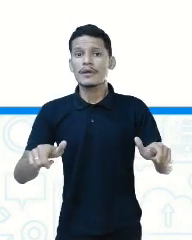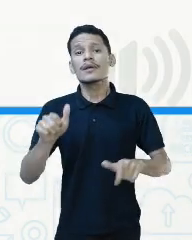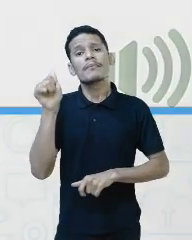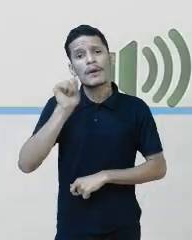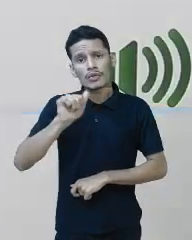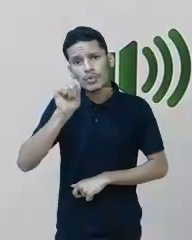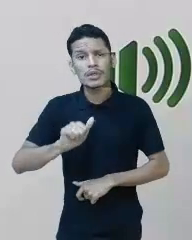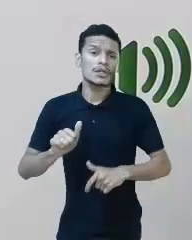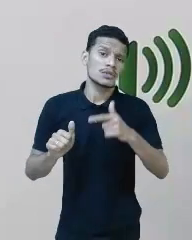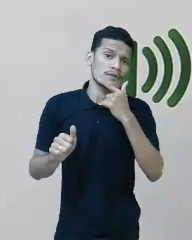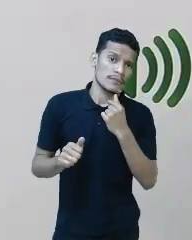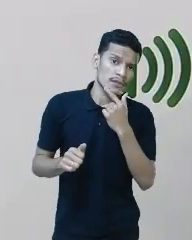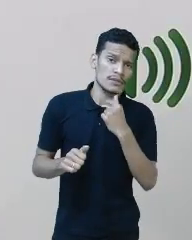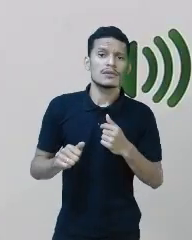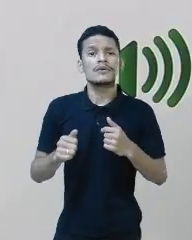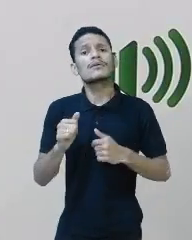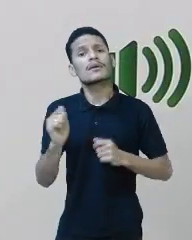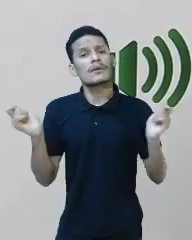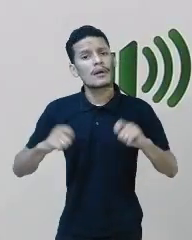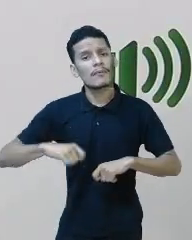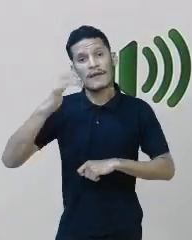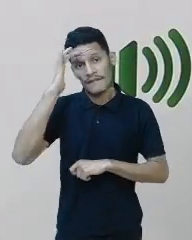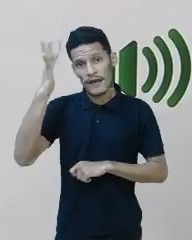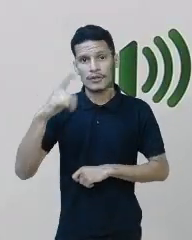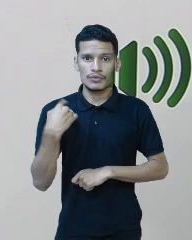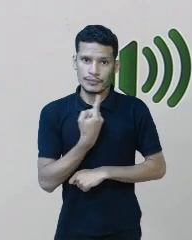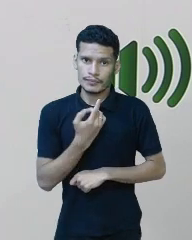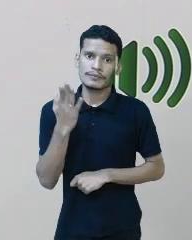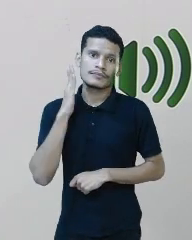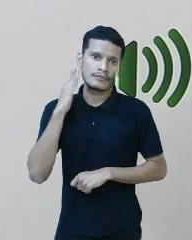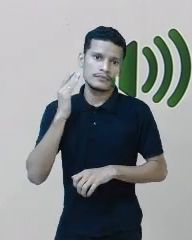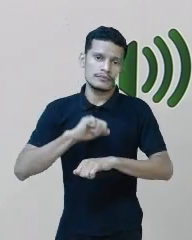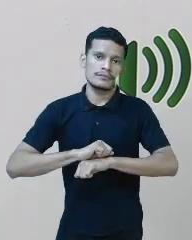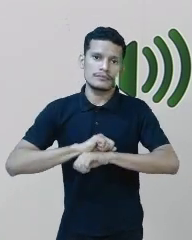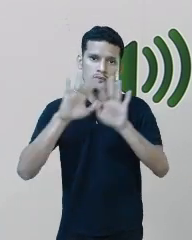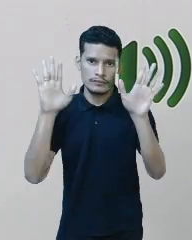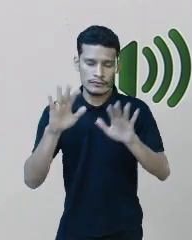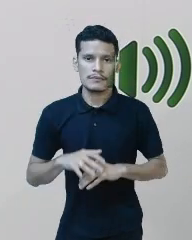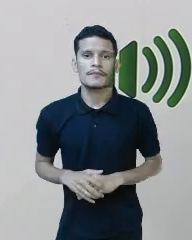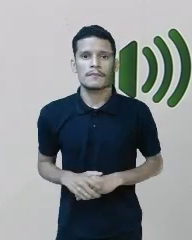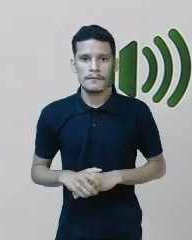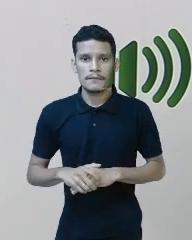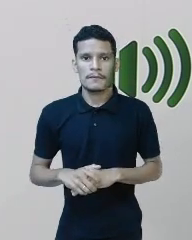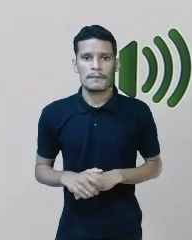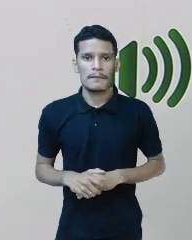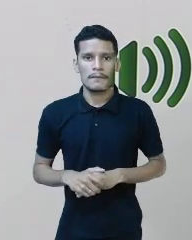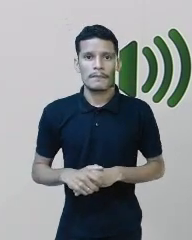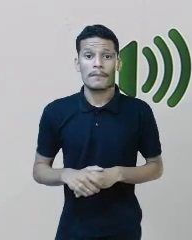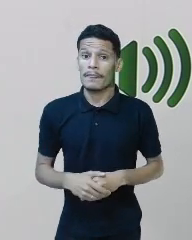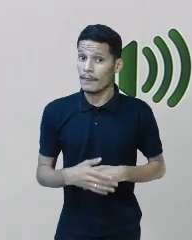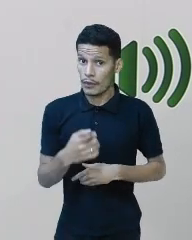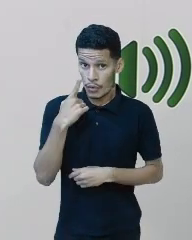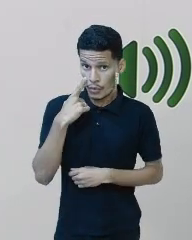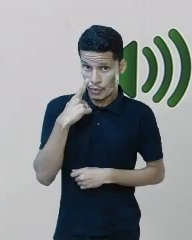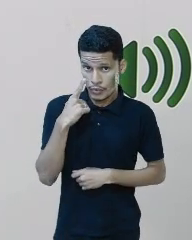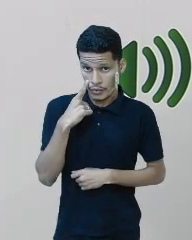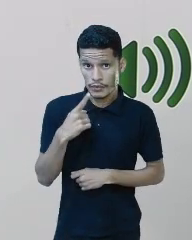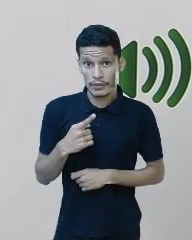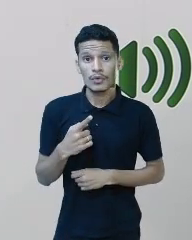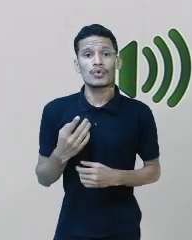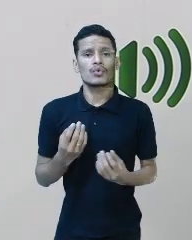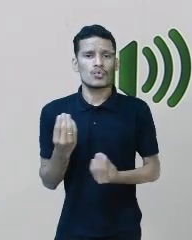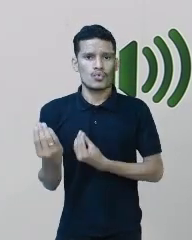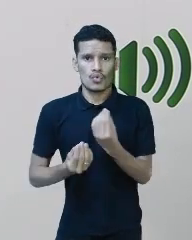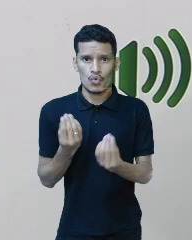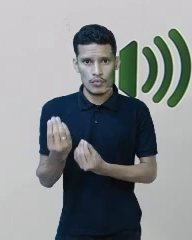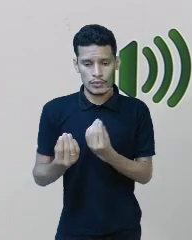singular e plural já são coisas mais fáceis da gente entender. Então, olha só o